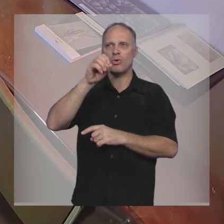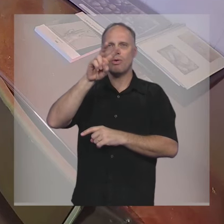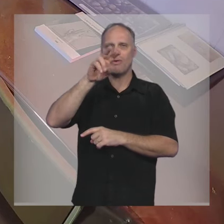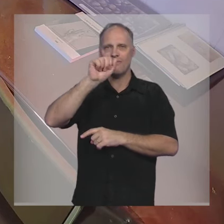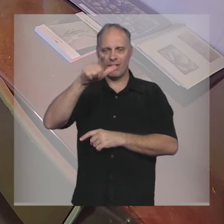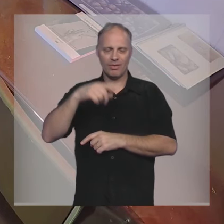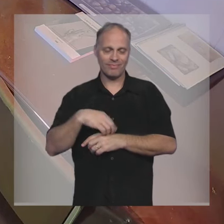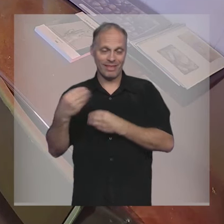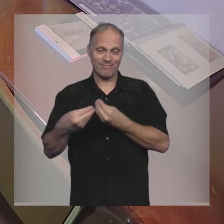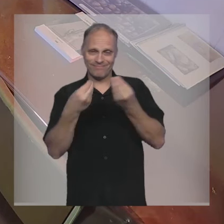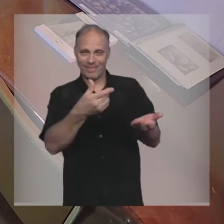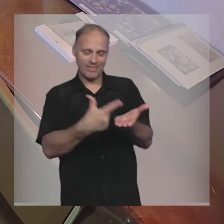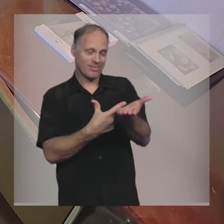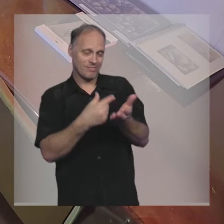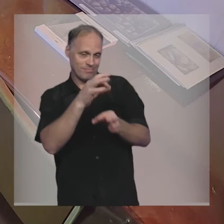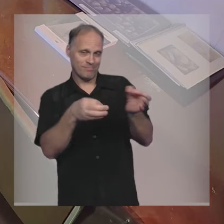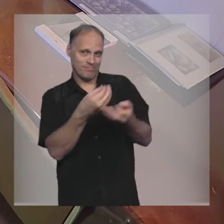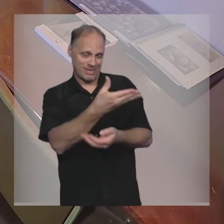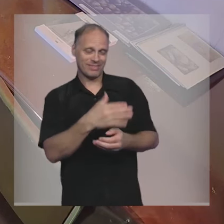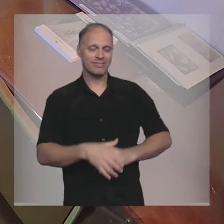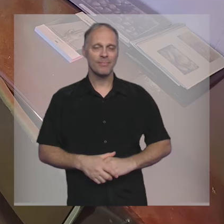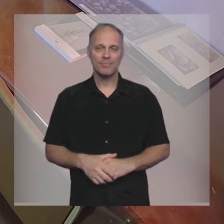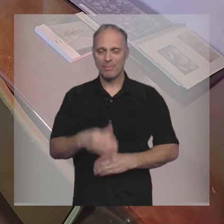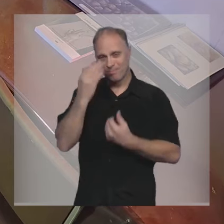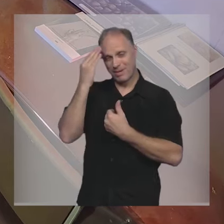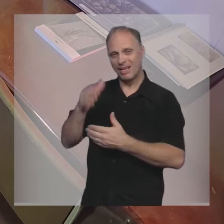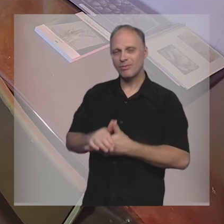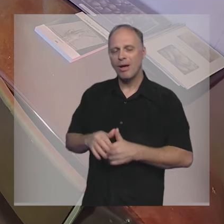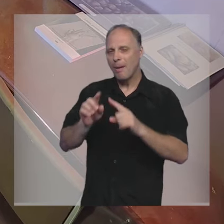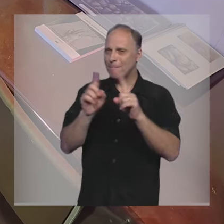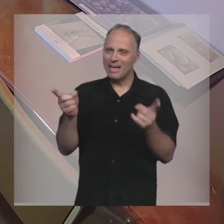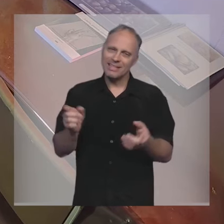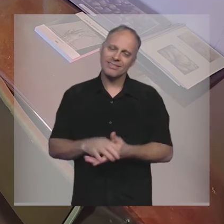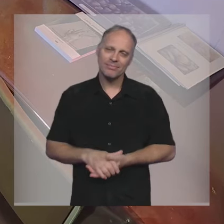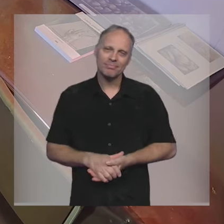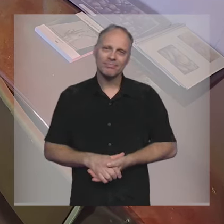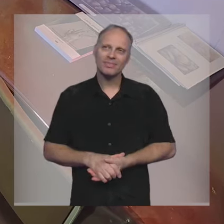obrigada. Tá. E aí, mas enfim,